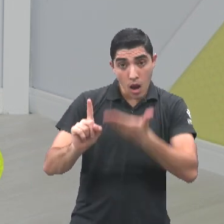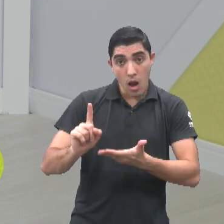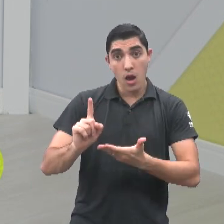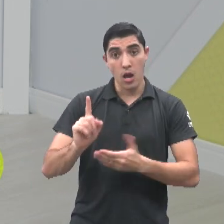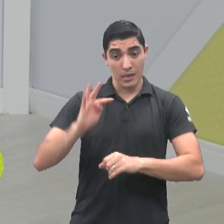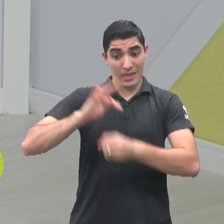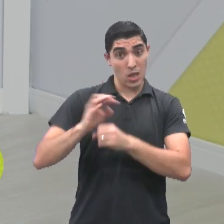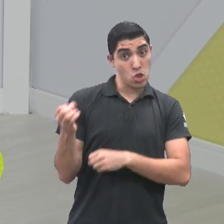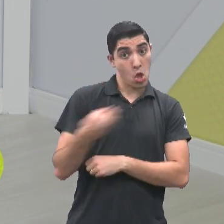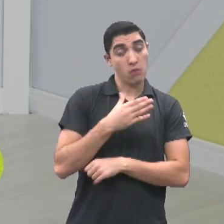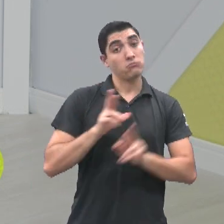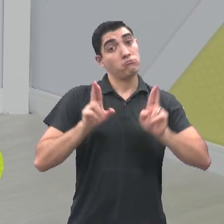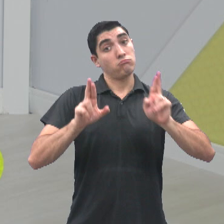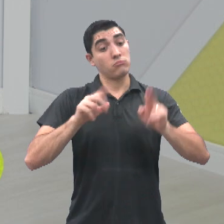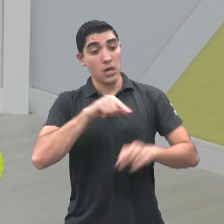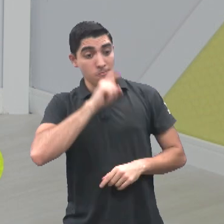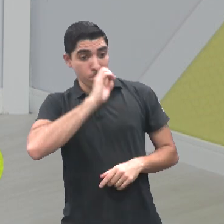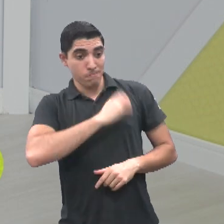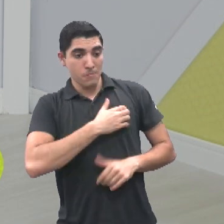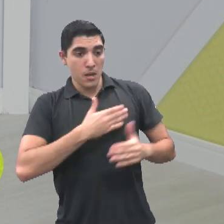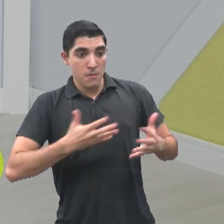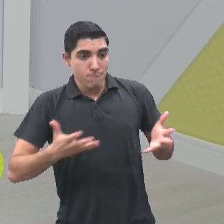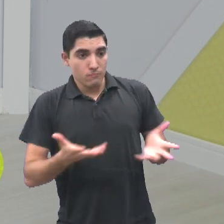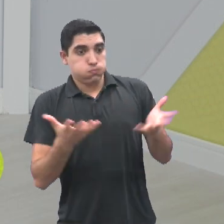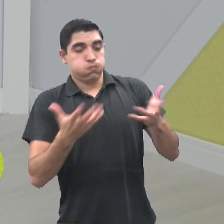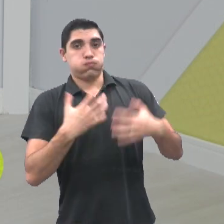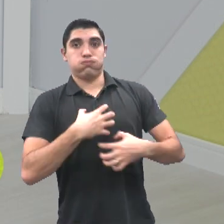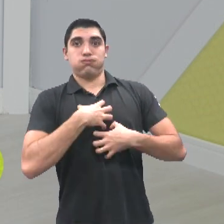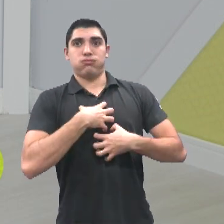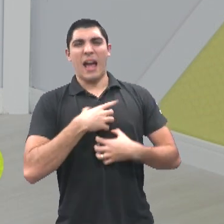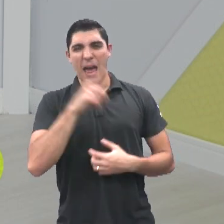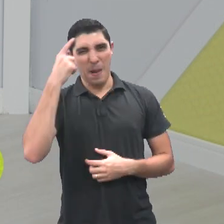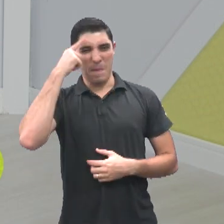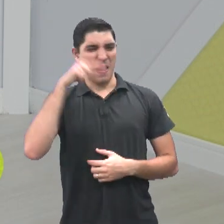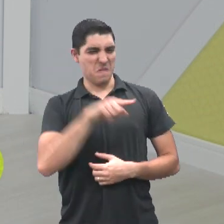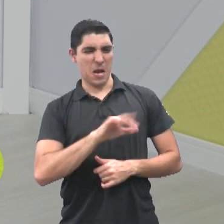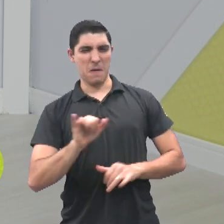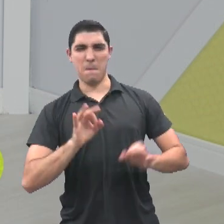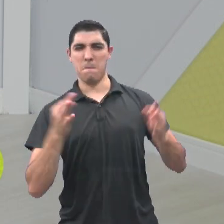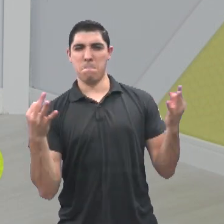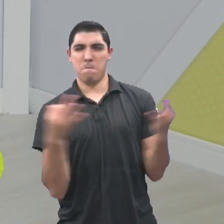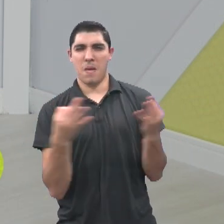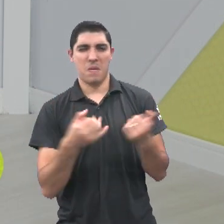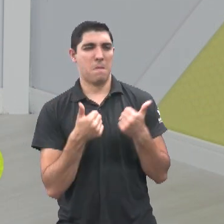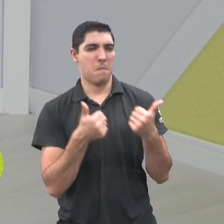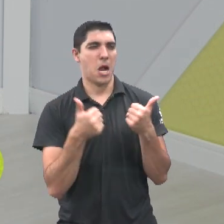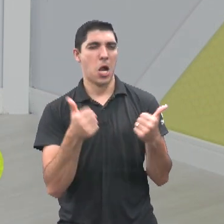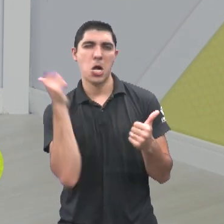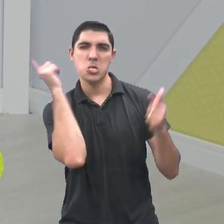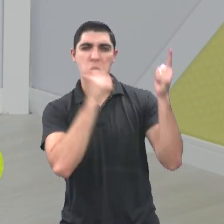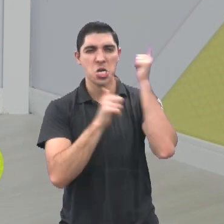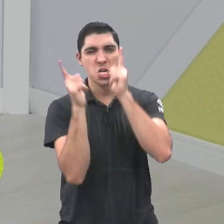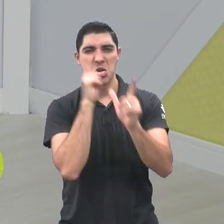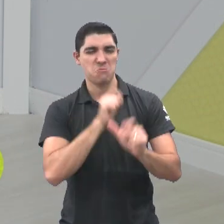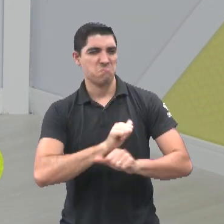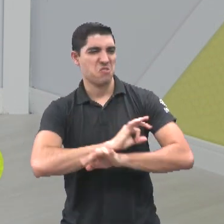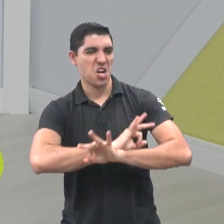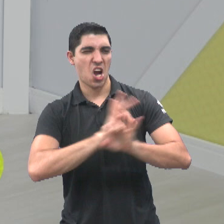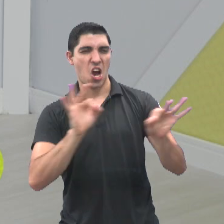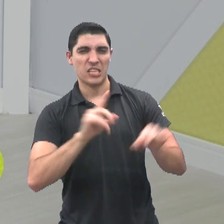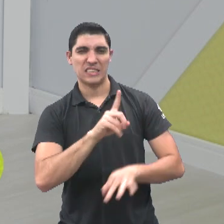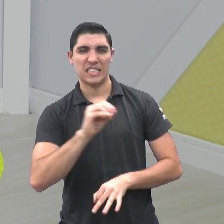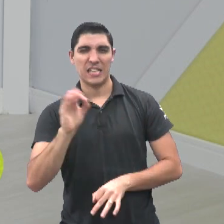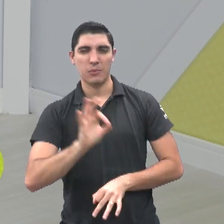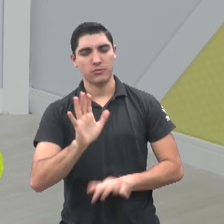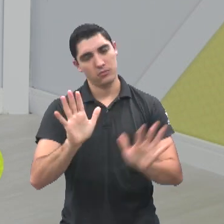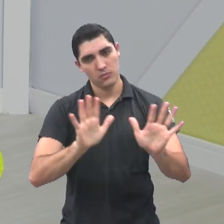o ânimo muda por lá, o time começa a jogar também. Não espere que vai jogar um pódio pirlim-pim-pim lá, vai todo mundo virar Cristiano Ronaldo, mas a